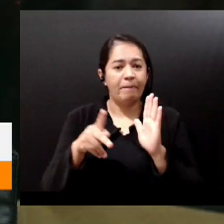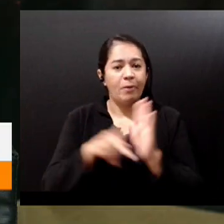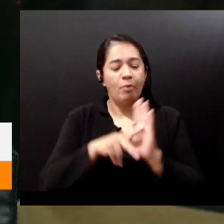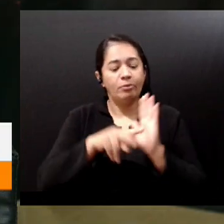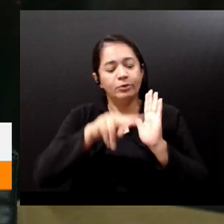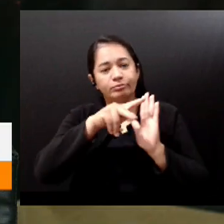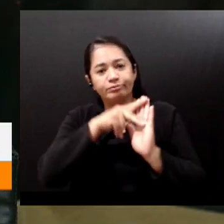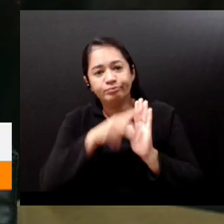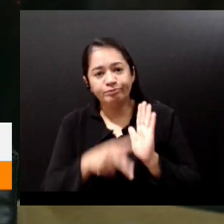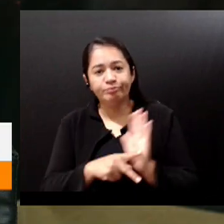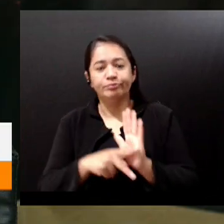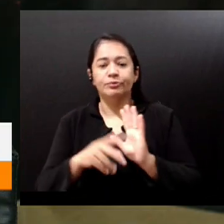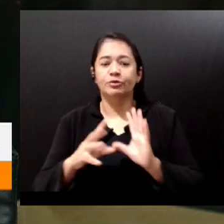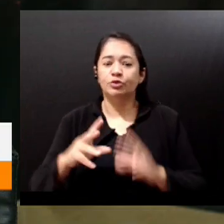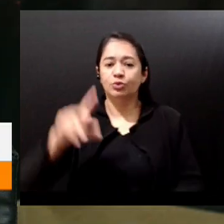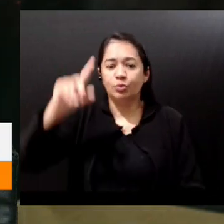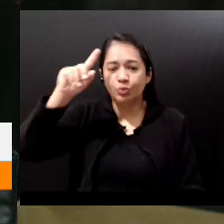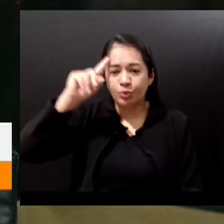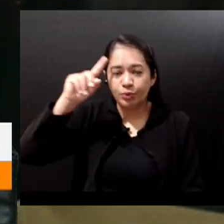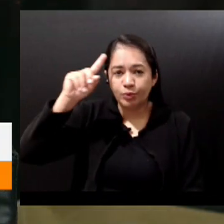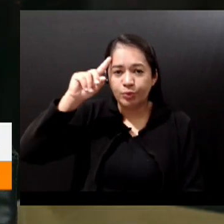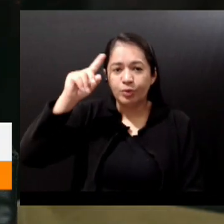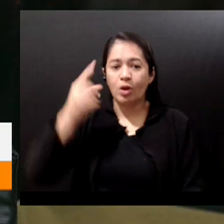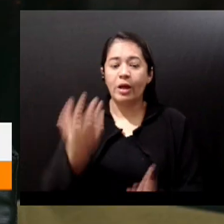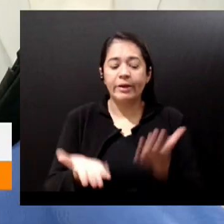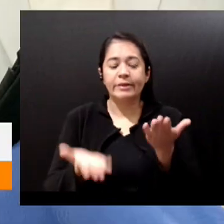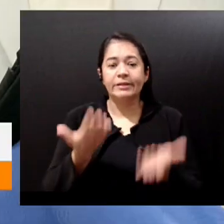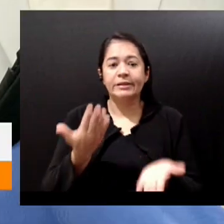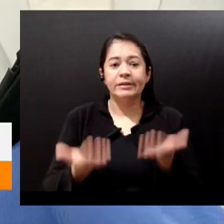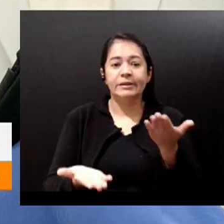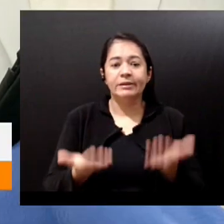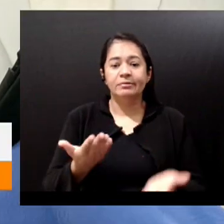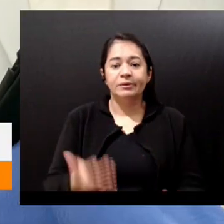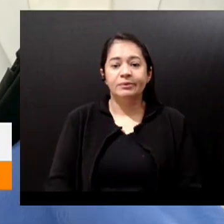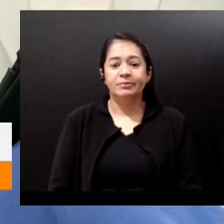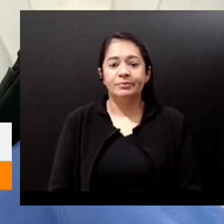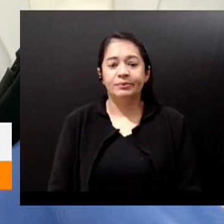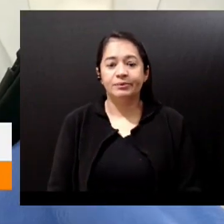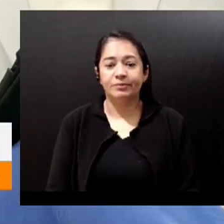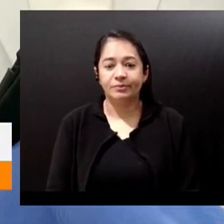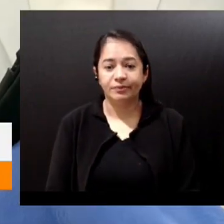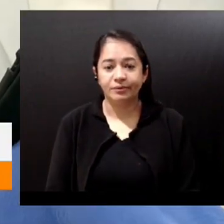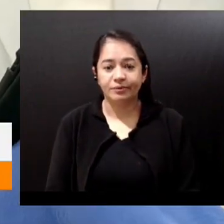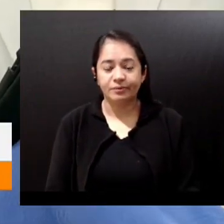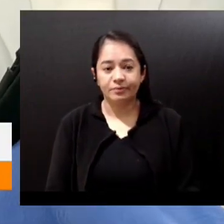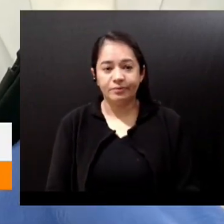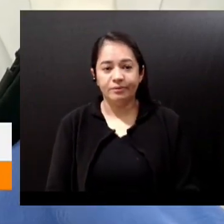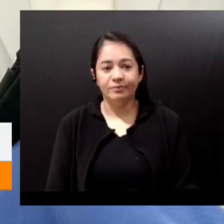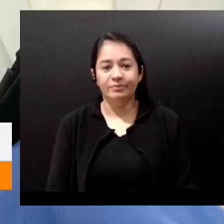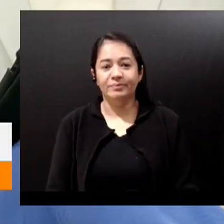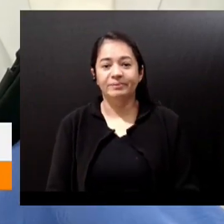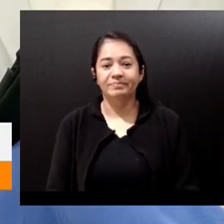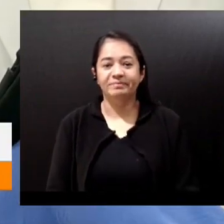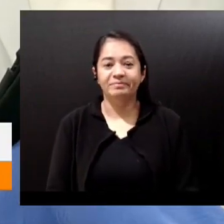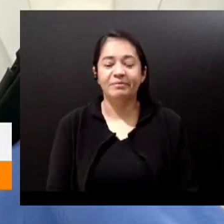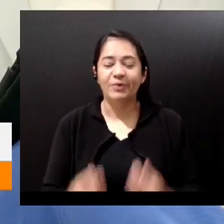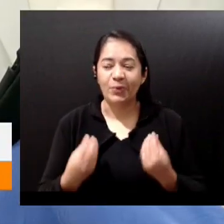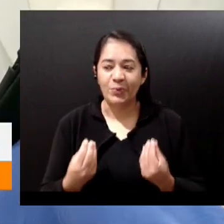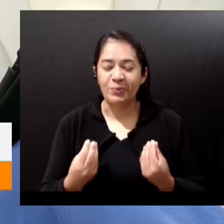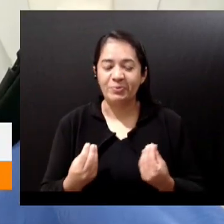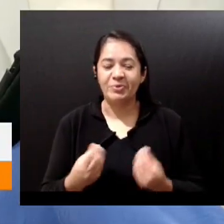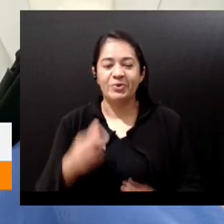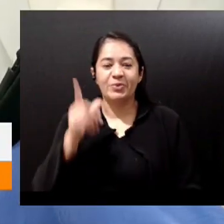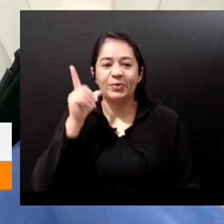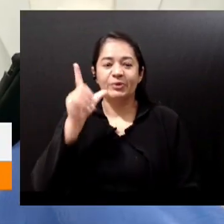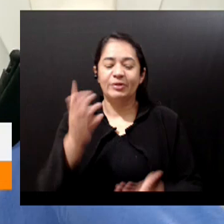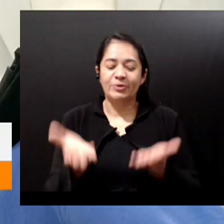os dias, o equilíbrio, Lucas. Como é que faz para manter esse equilíbrio dentro do ambiente corporativo? E daqui a